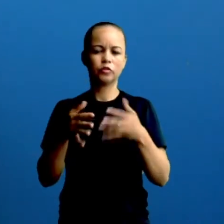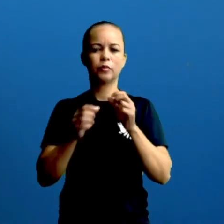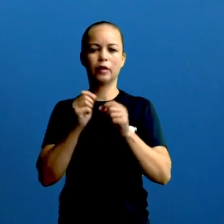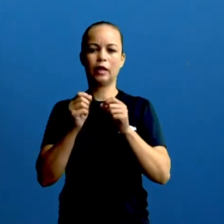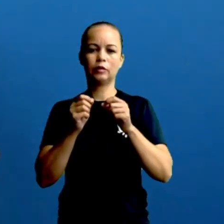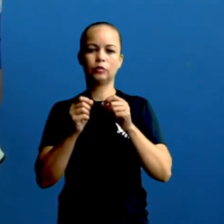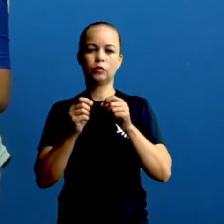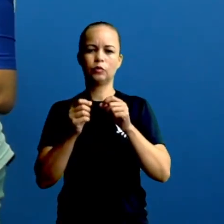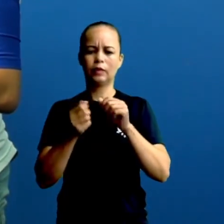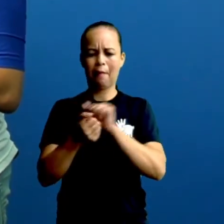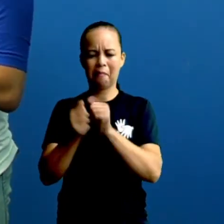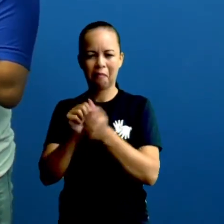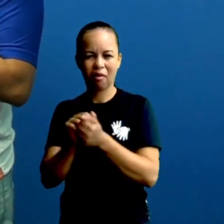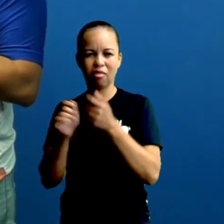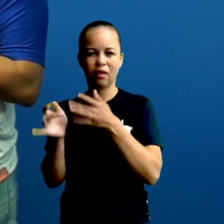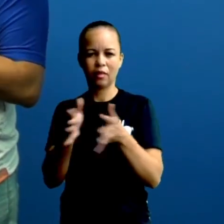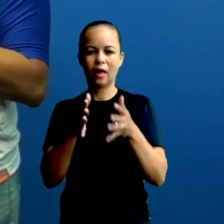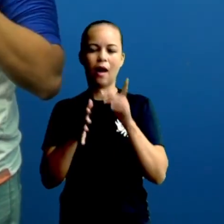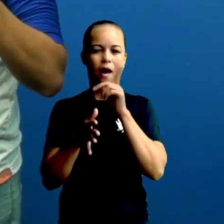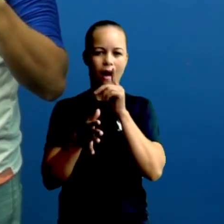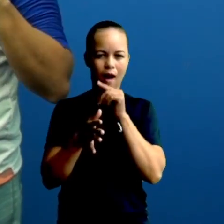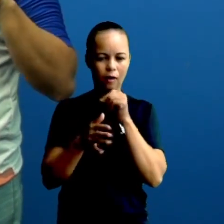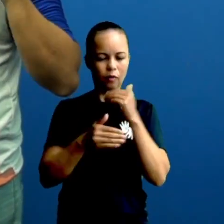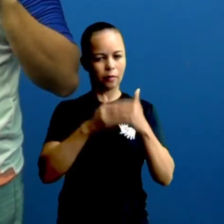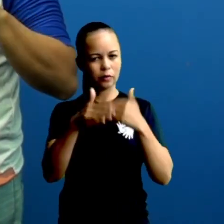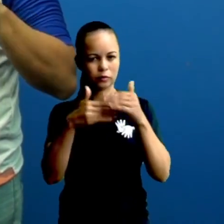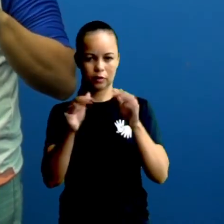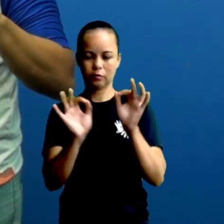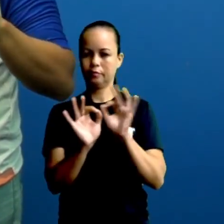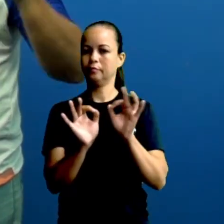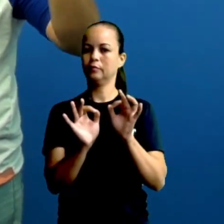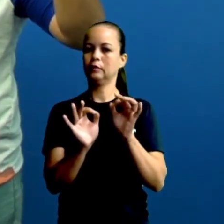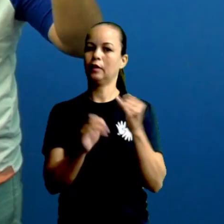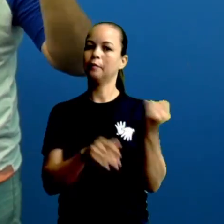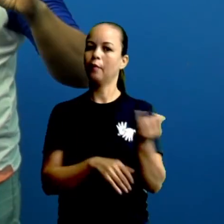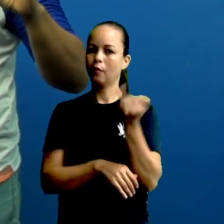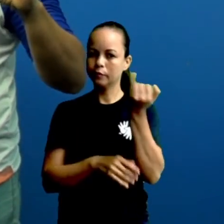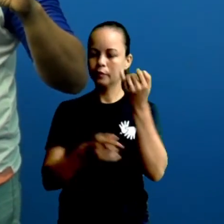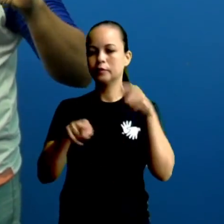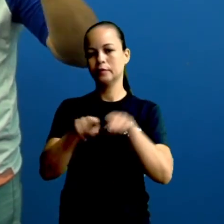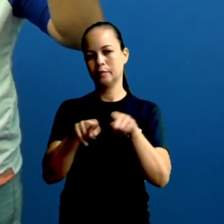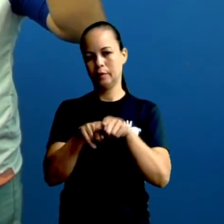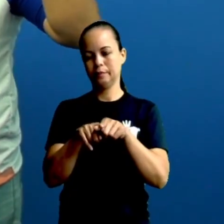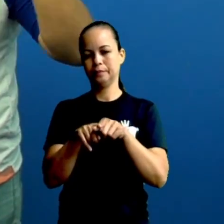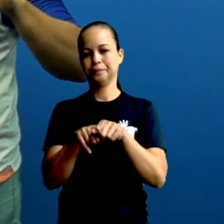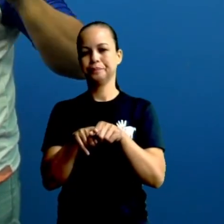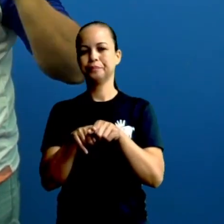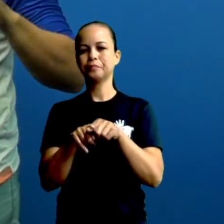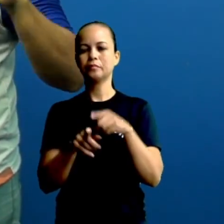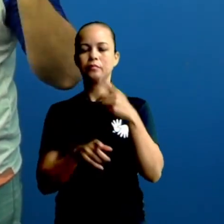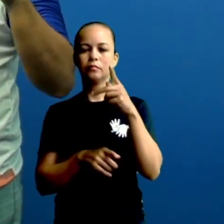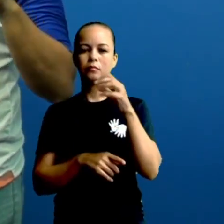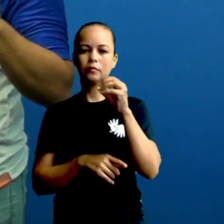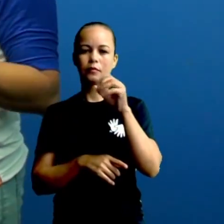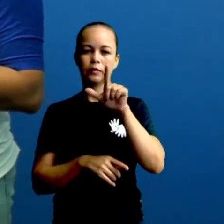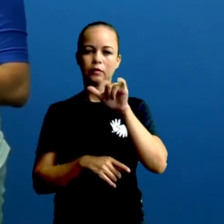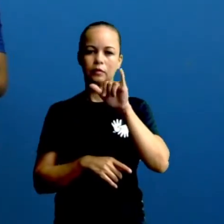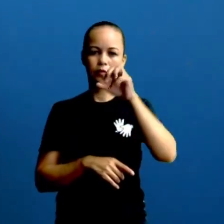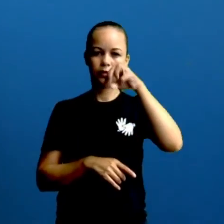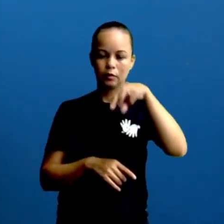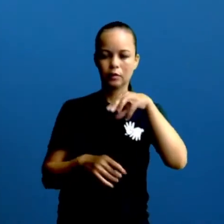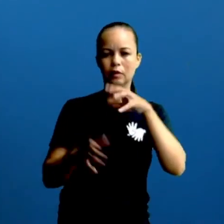não dependem da água para a reprodução. Isso aqui eu acho que é mais relevante. O grão de pólen é um grande salto